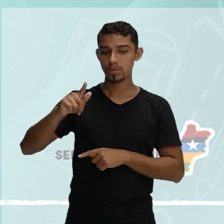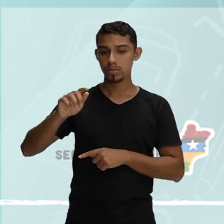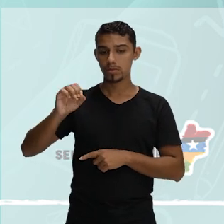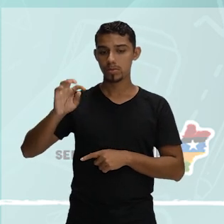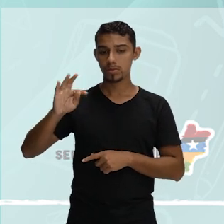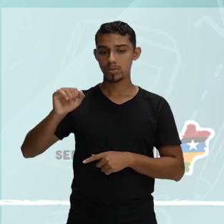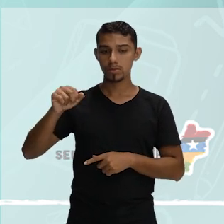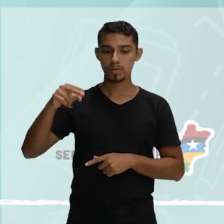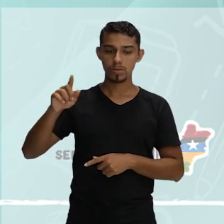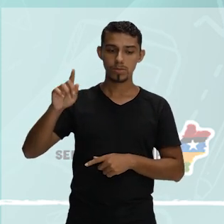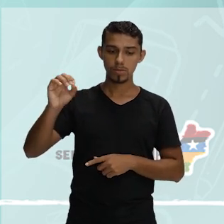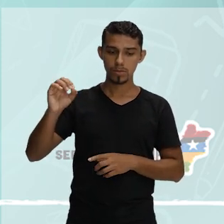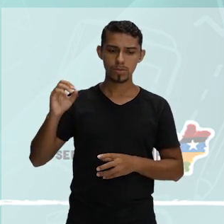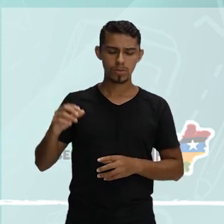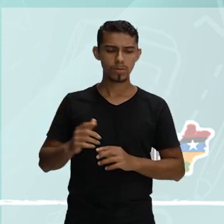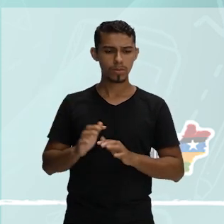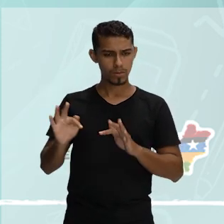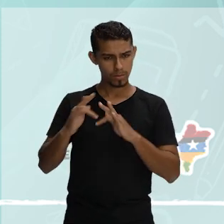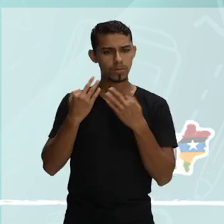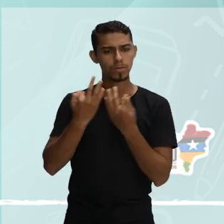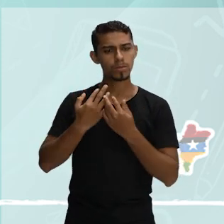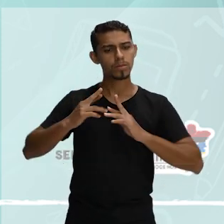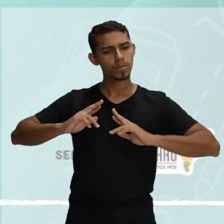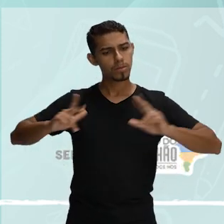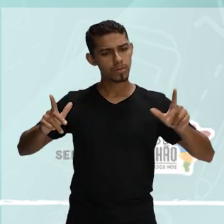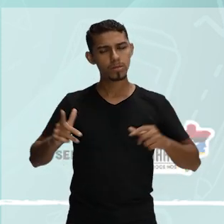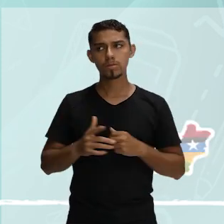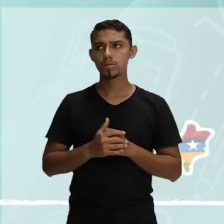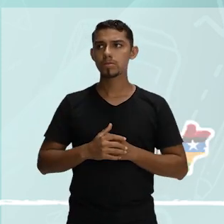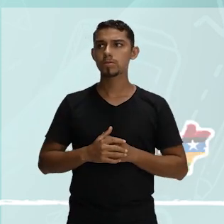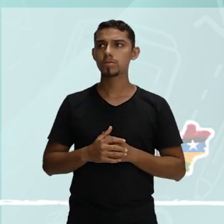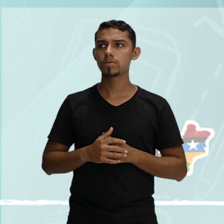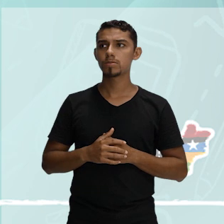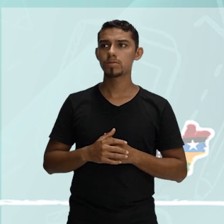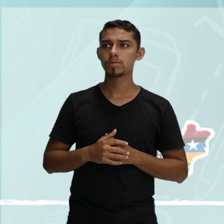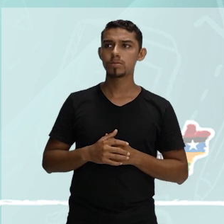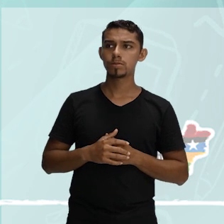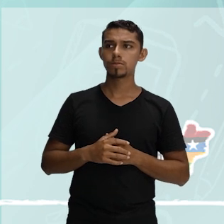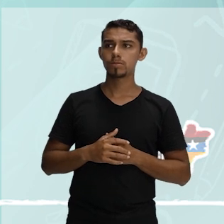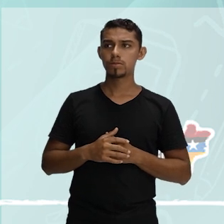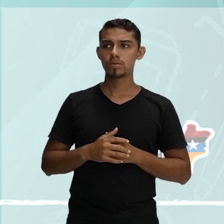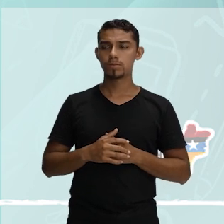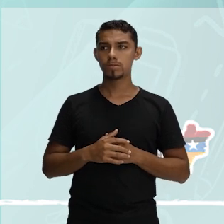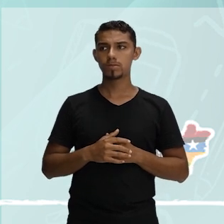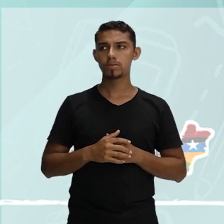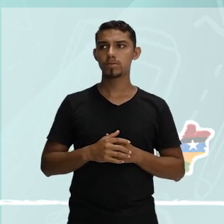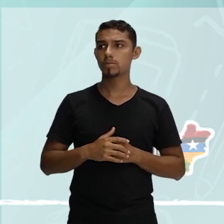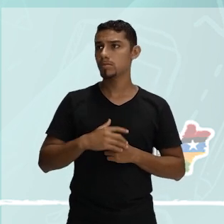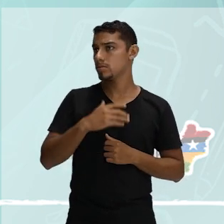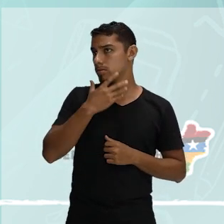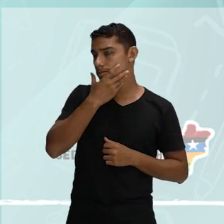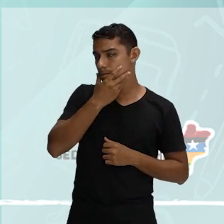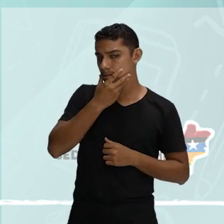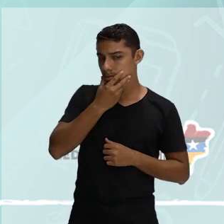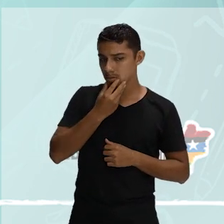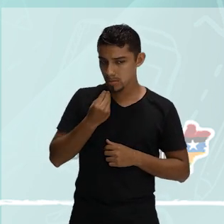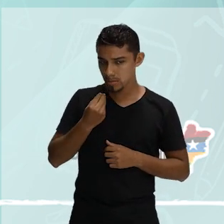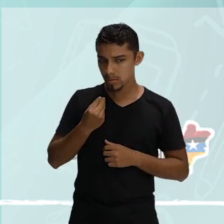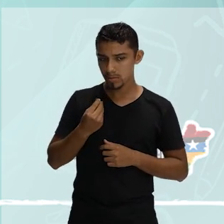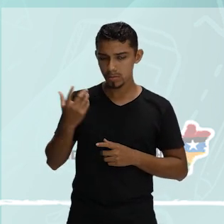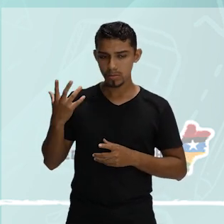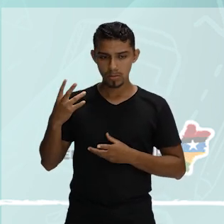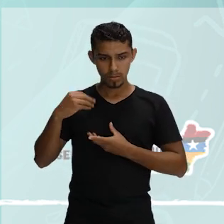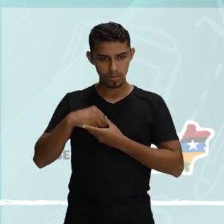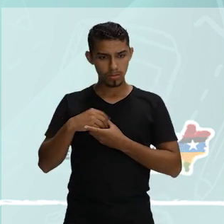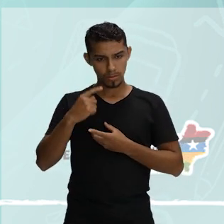pertencem a famílias diferentes? Vamos lá. Quem é a família deles? Ó, o homem, se você